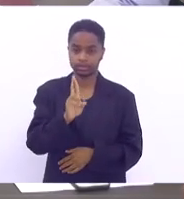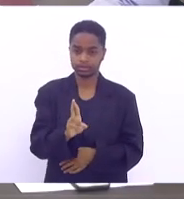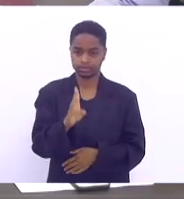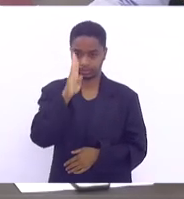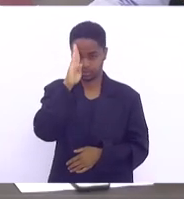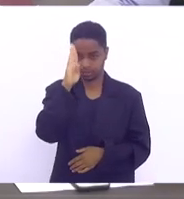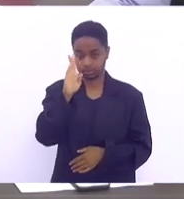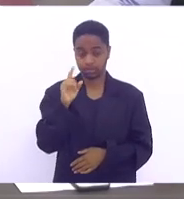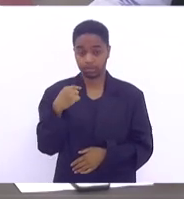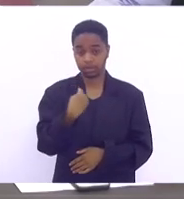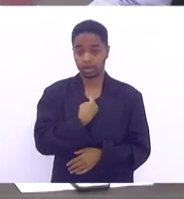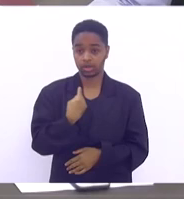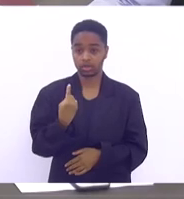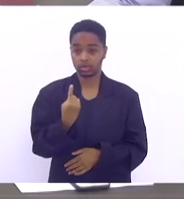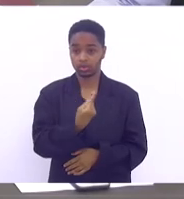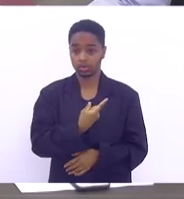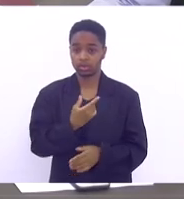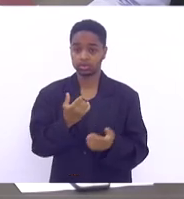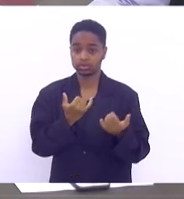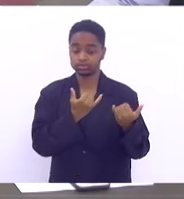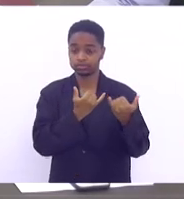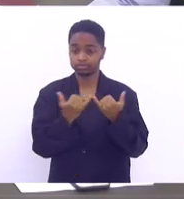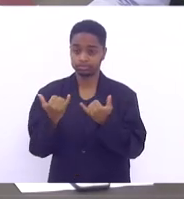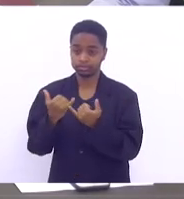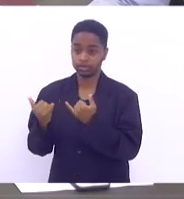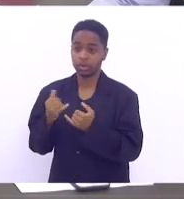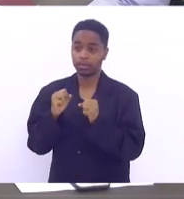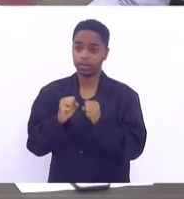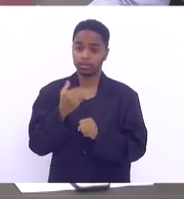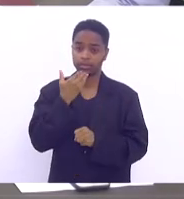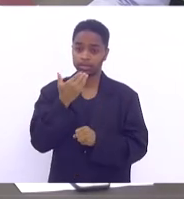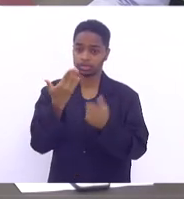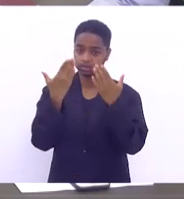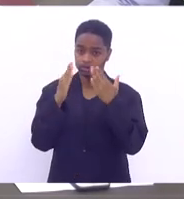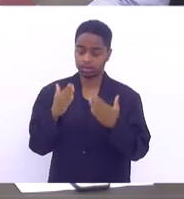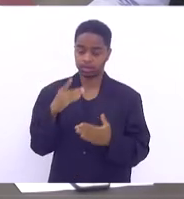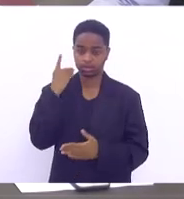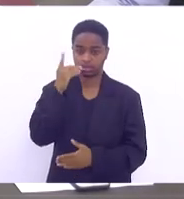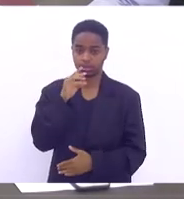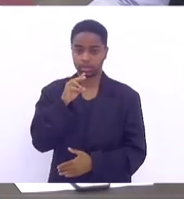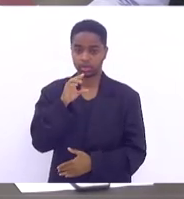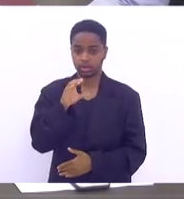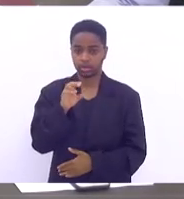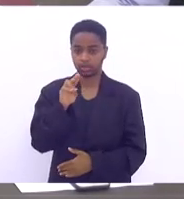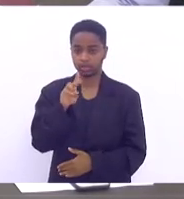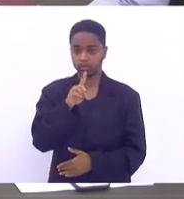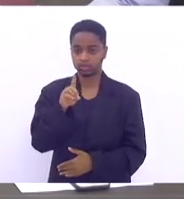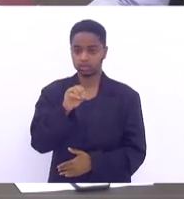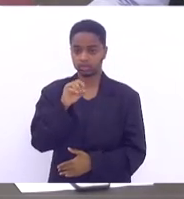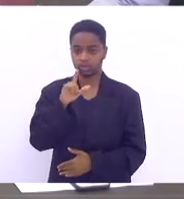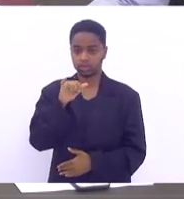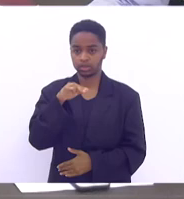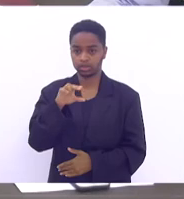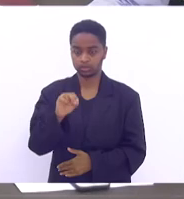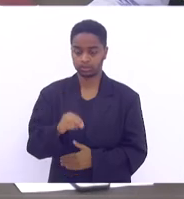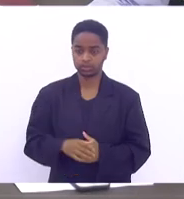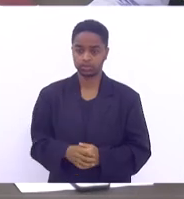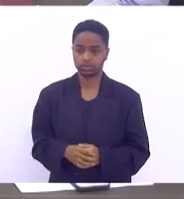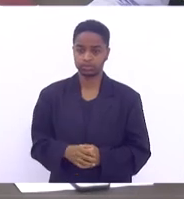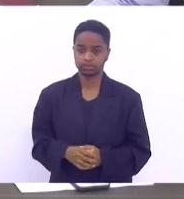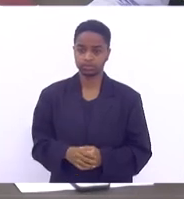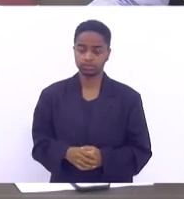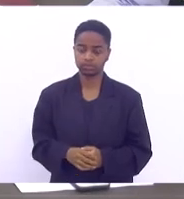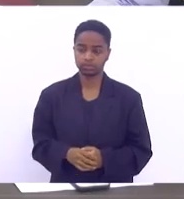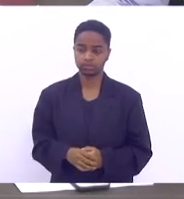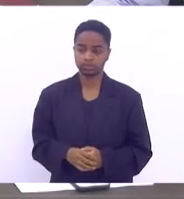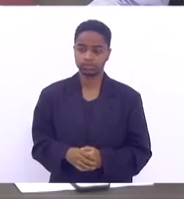a camaradagem, se algum colega... Eu posso pedir a vista para a deputada. Então, deputado Cozzolino. Eu queria, senhor presidente, já que